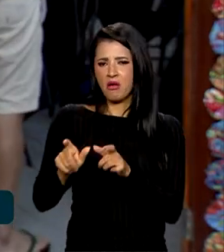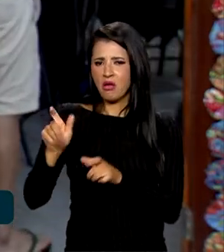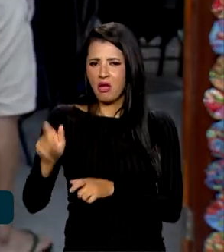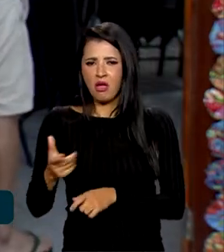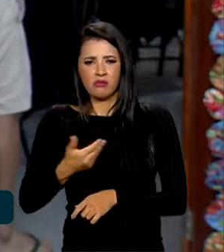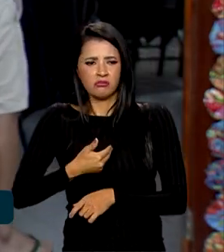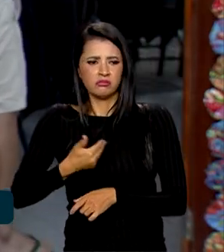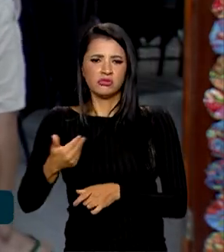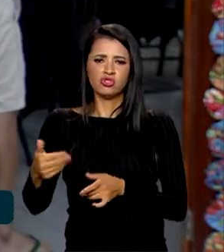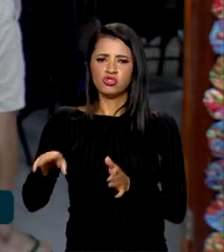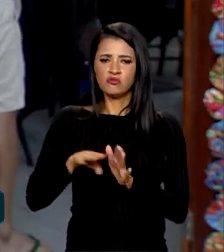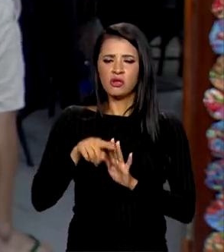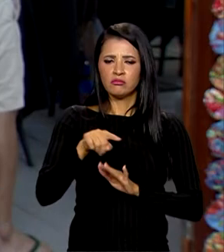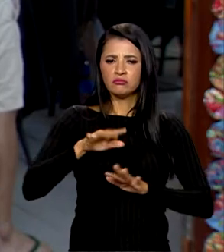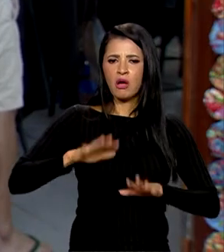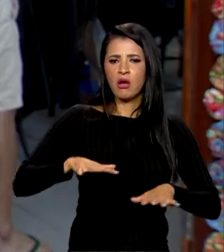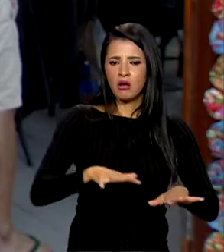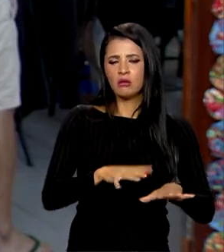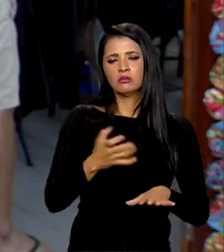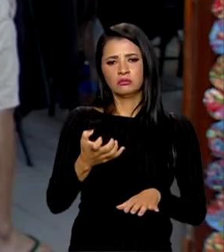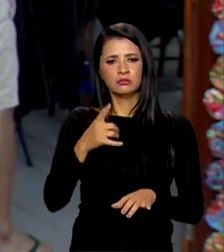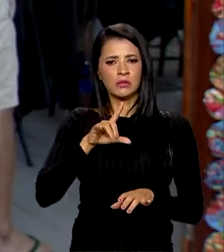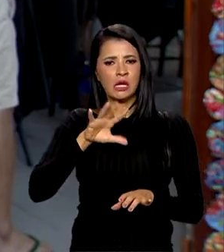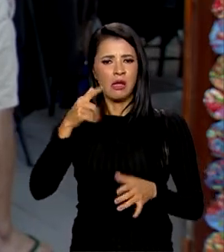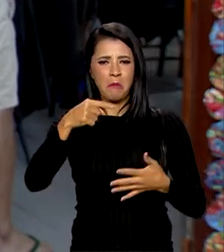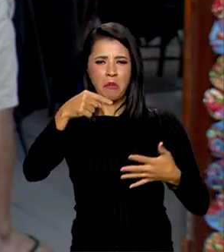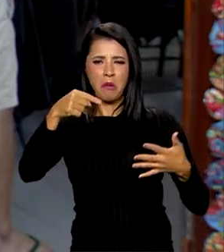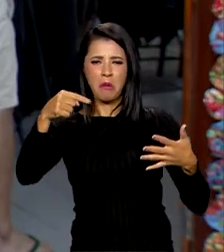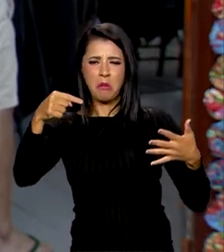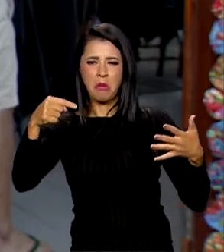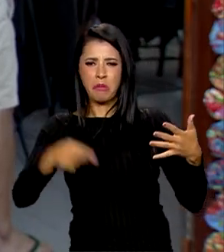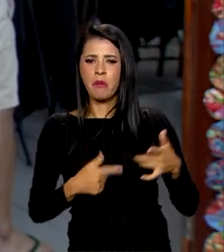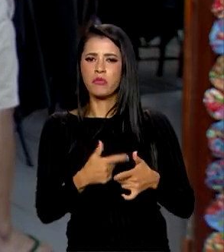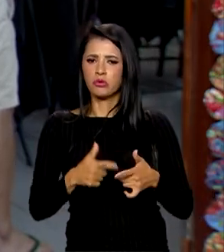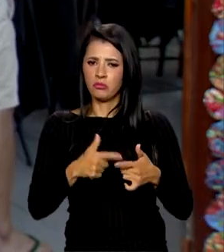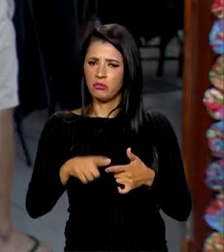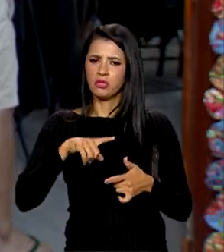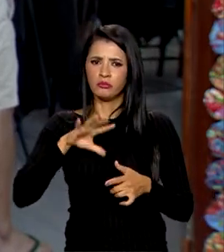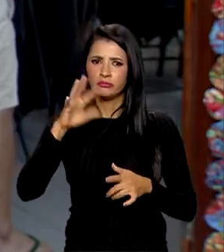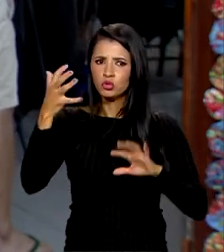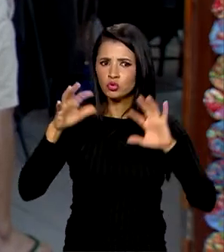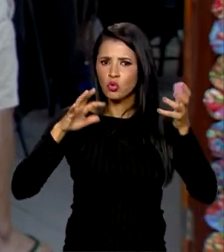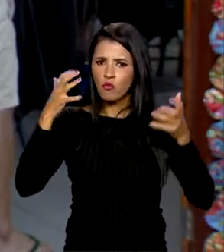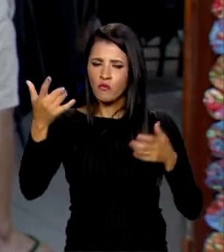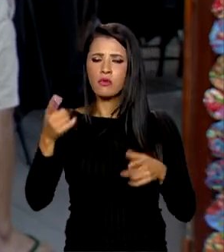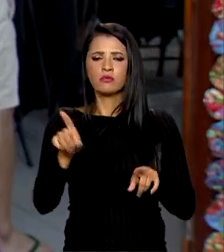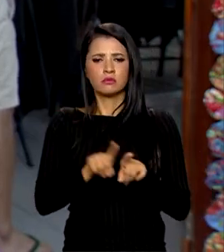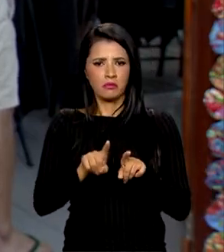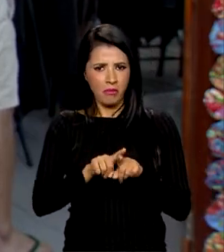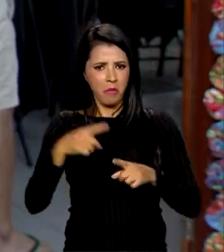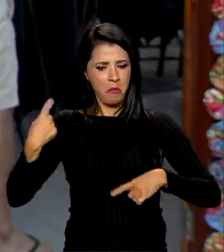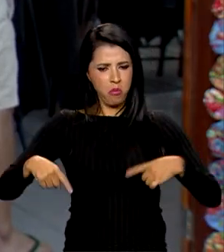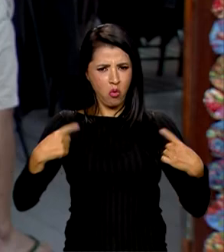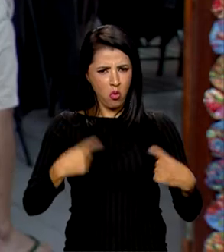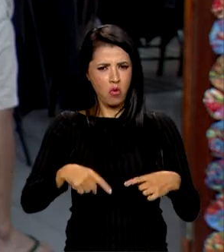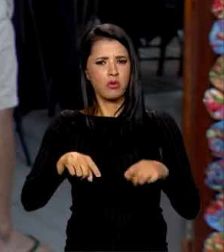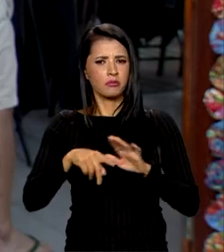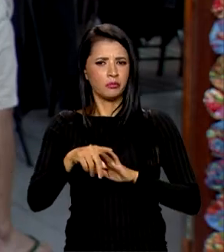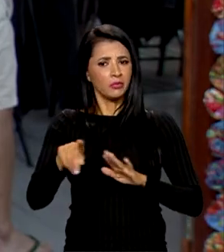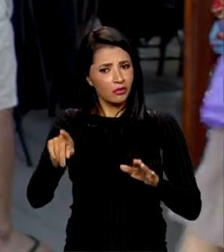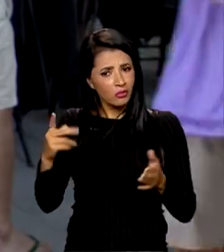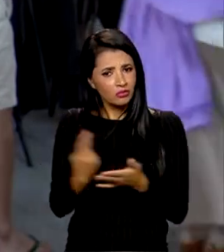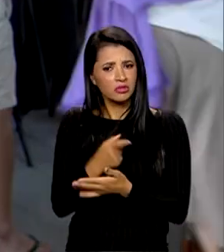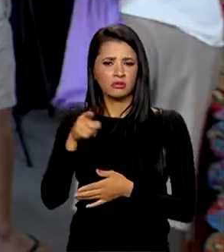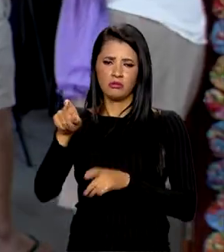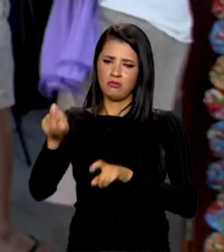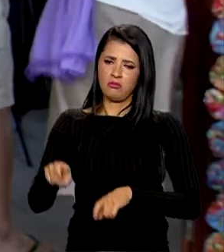mobilização chega aqui, ela quer resolver uma série de questões, inclusive que muitas políticas públicas cheguem. Então, tem sido este